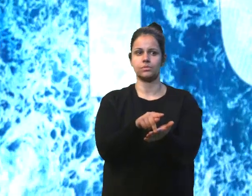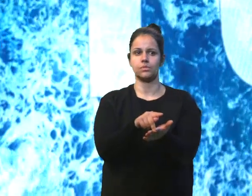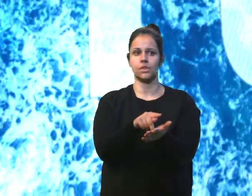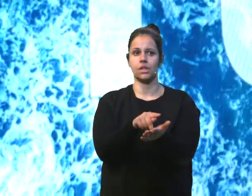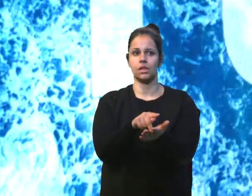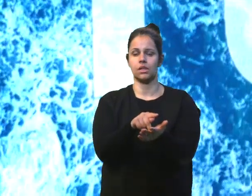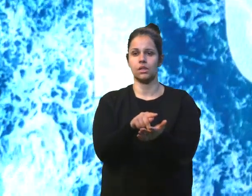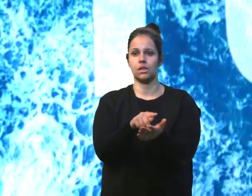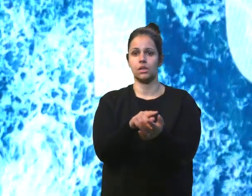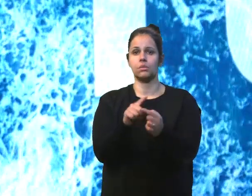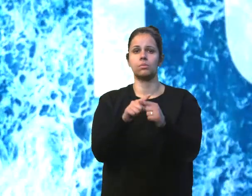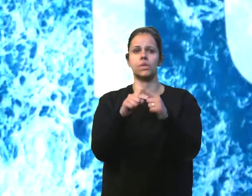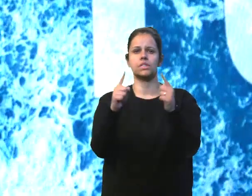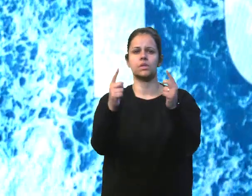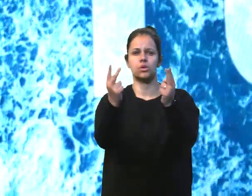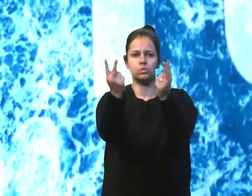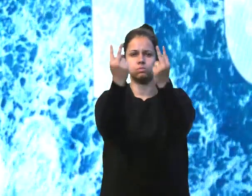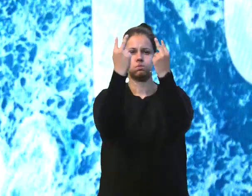Mas olha aqui para mim.